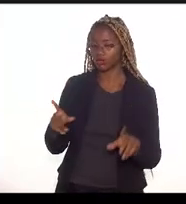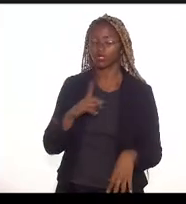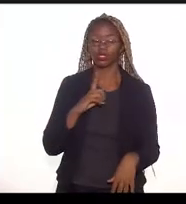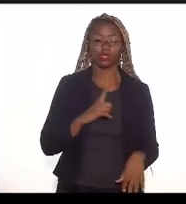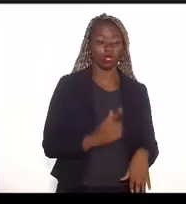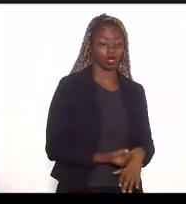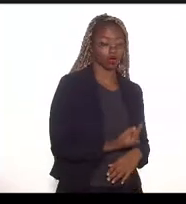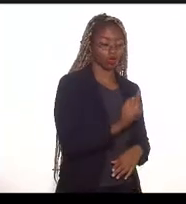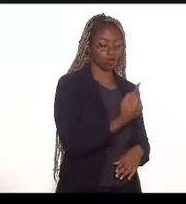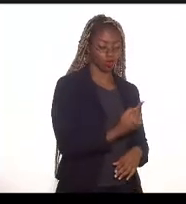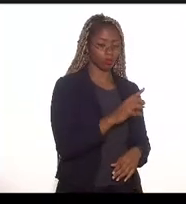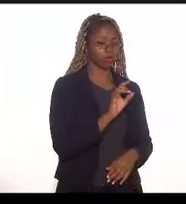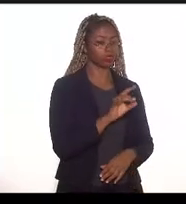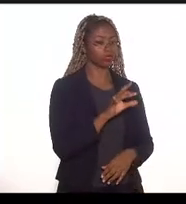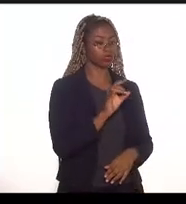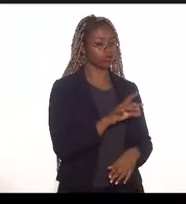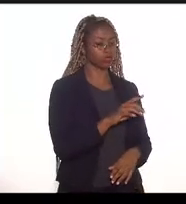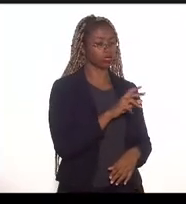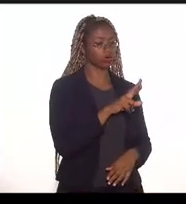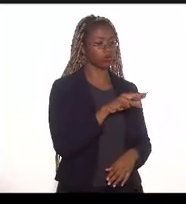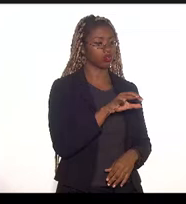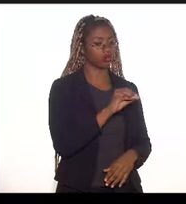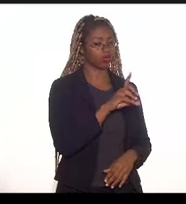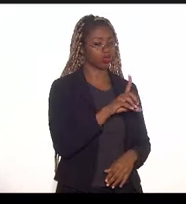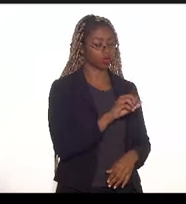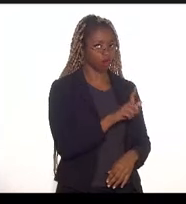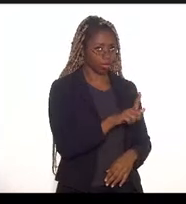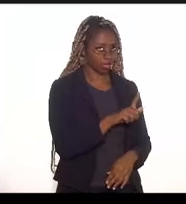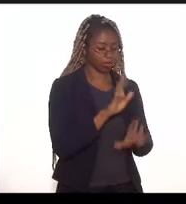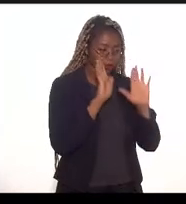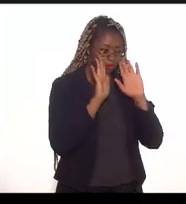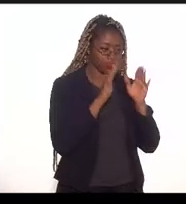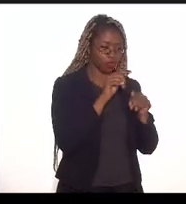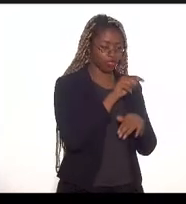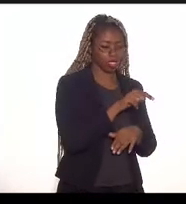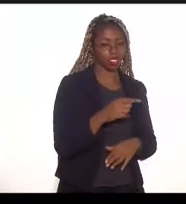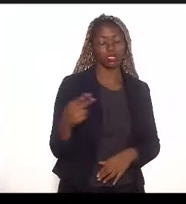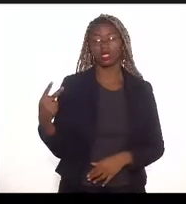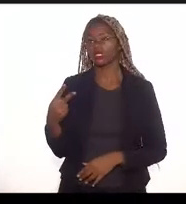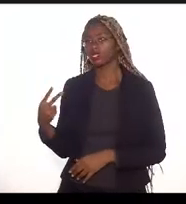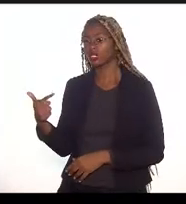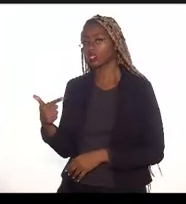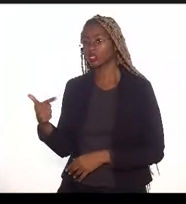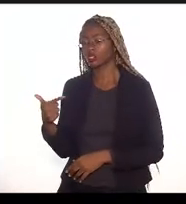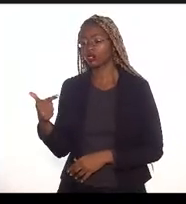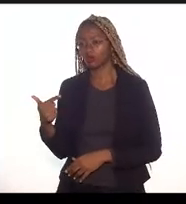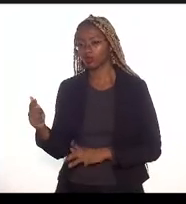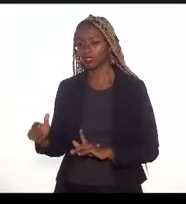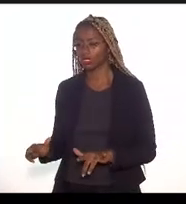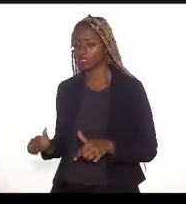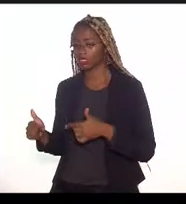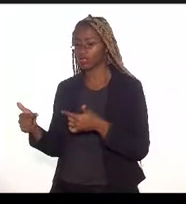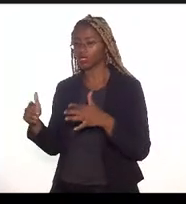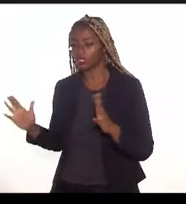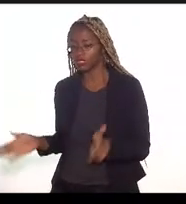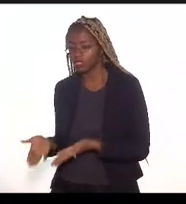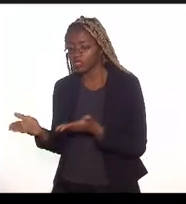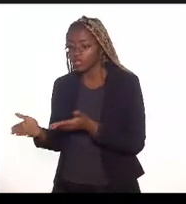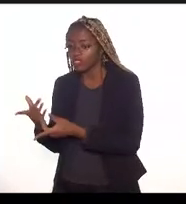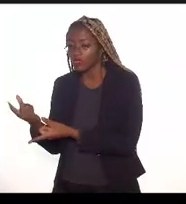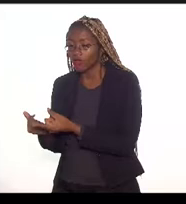atua não somente no RioLog, uma segunda comissão que atua nos demais incentivos